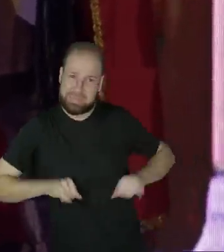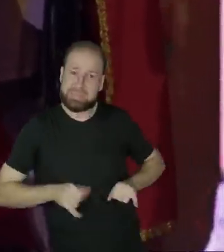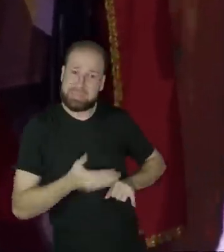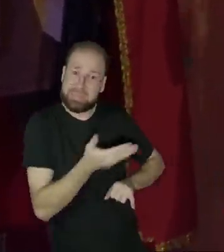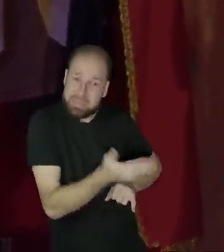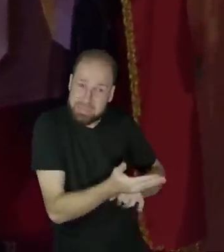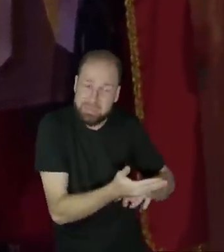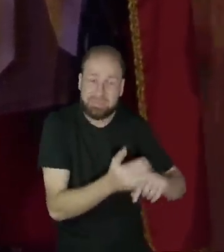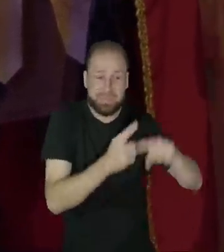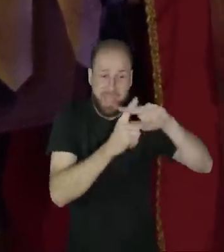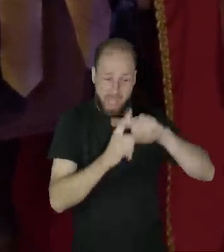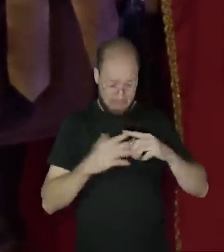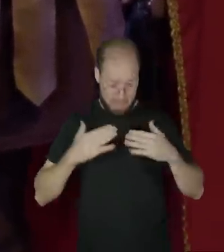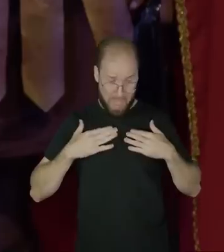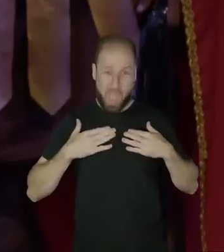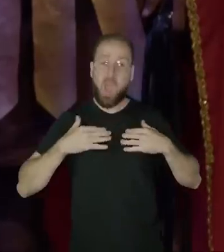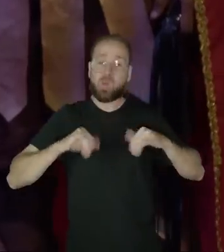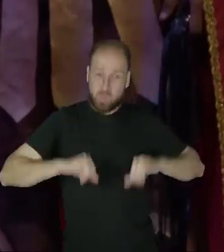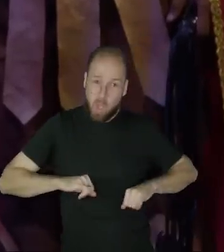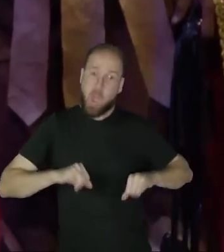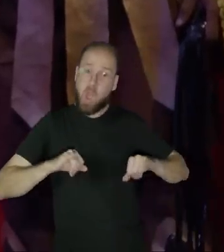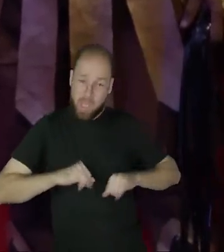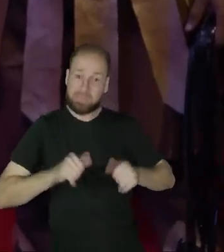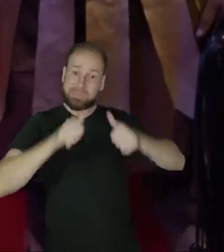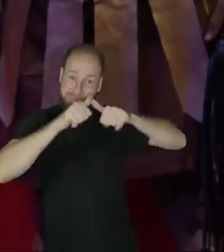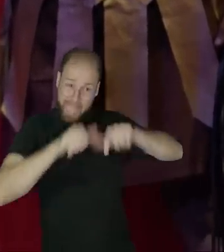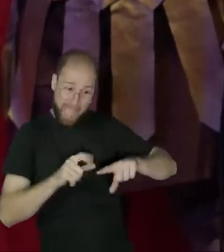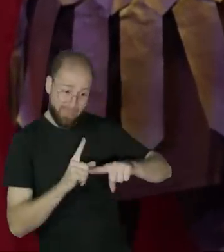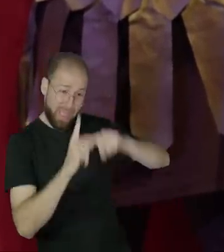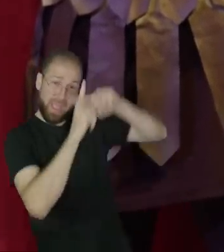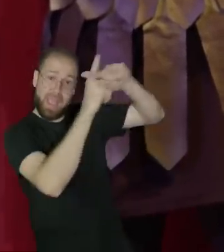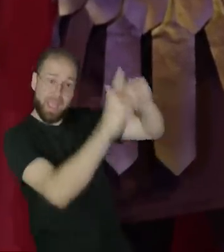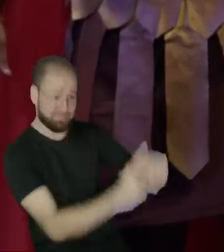Meus sofrimentos também estavam ali.